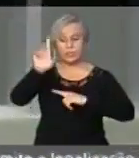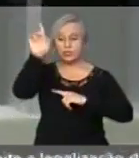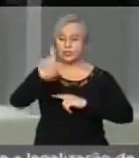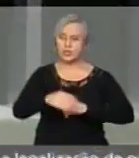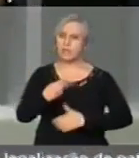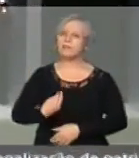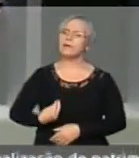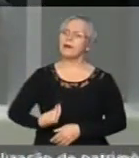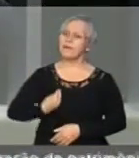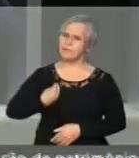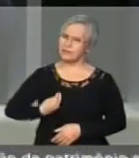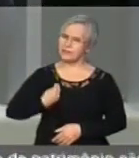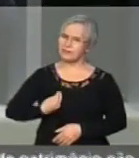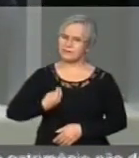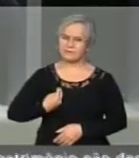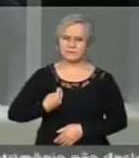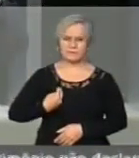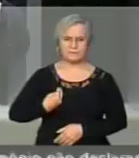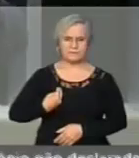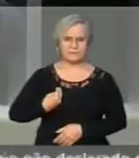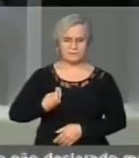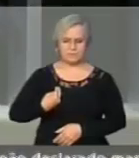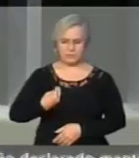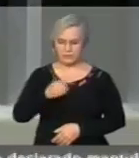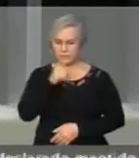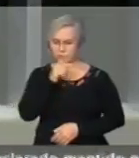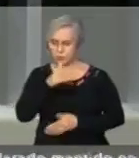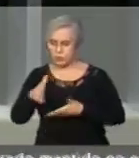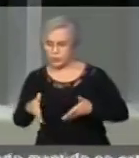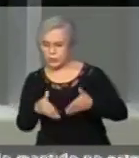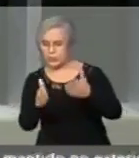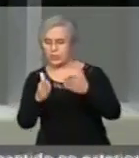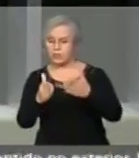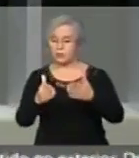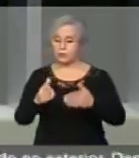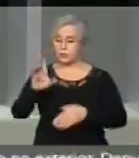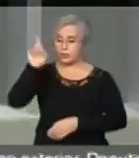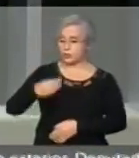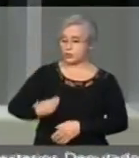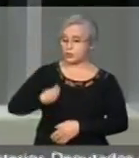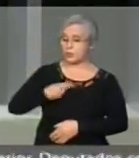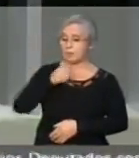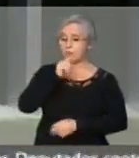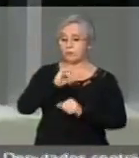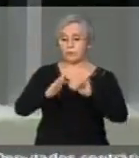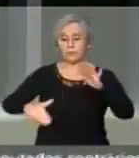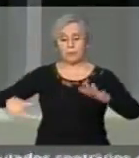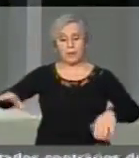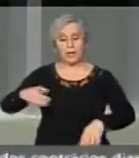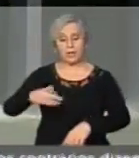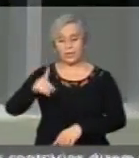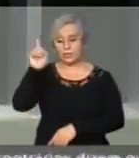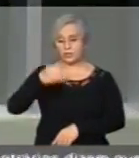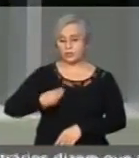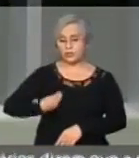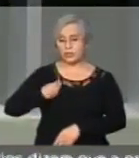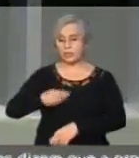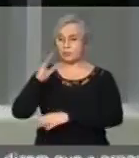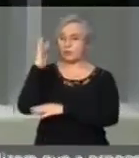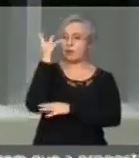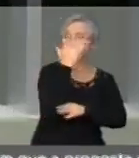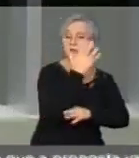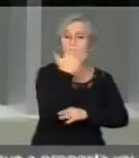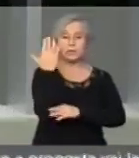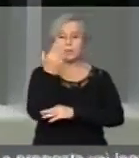O direito à vida dos nossos rios, o direito à vida dos nossos mares, para o benefício da própria população,